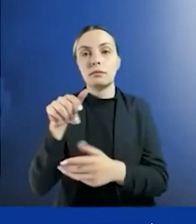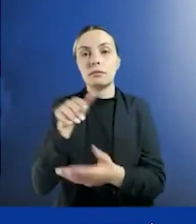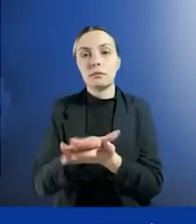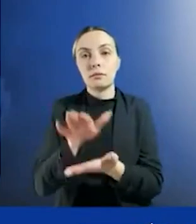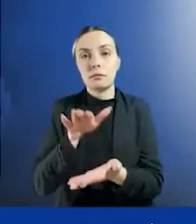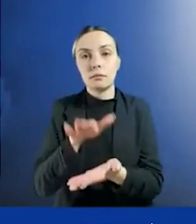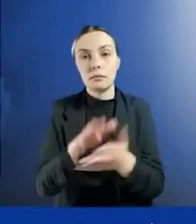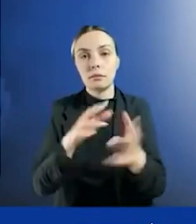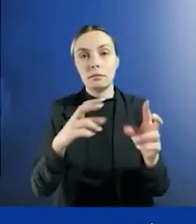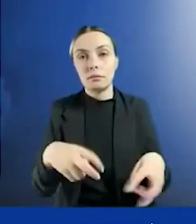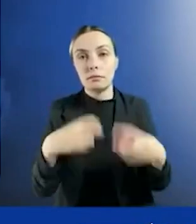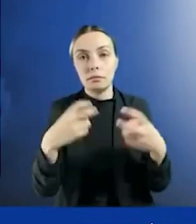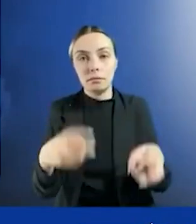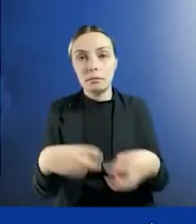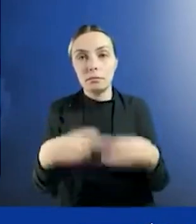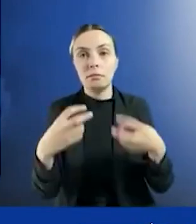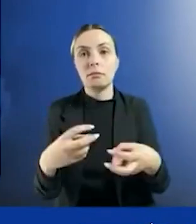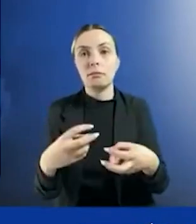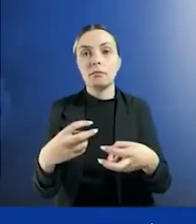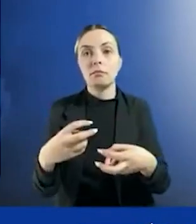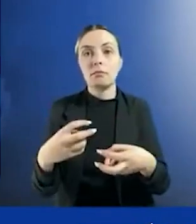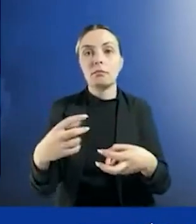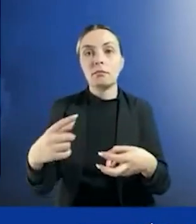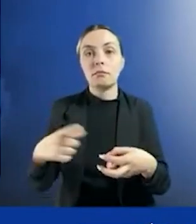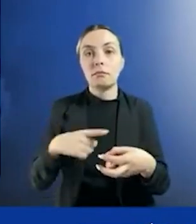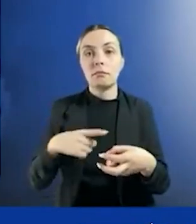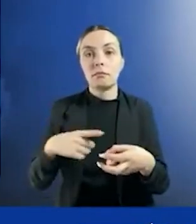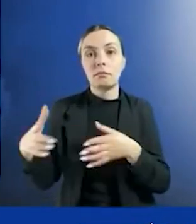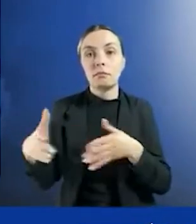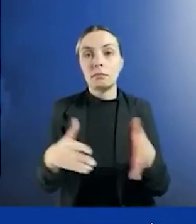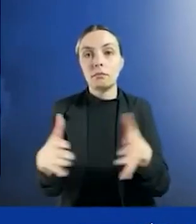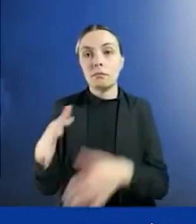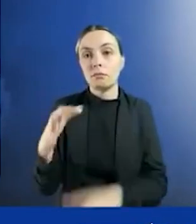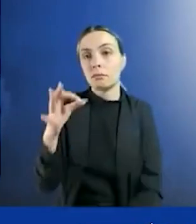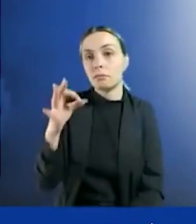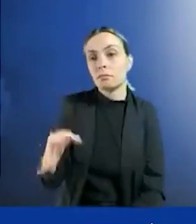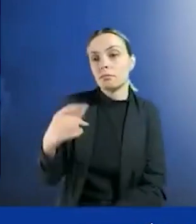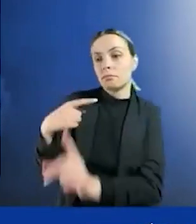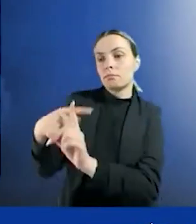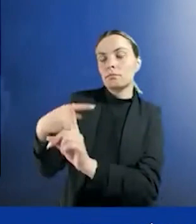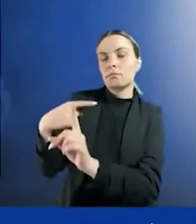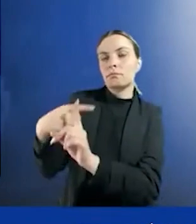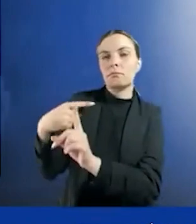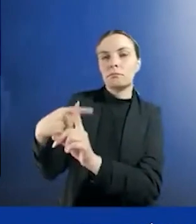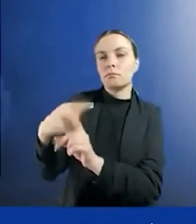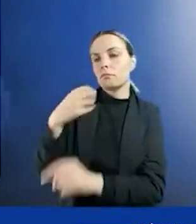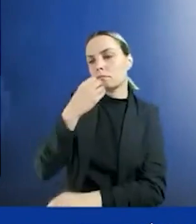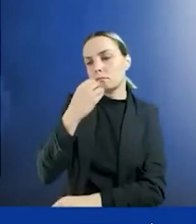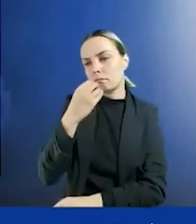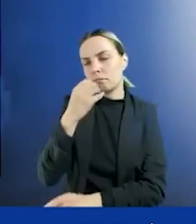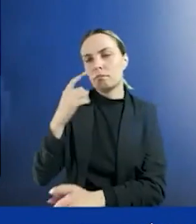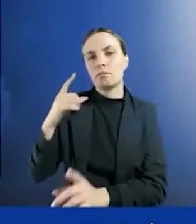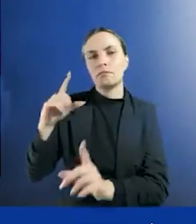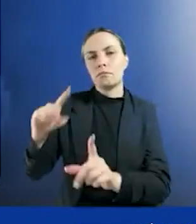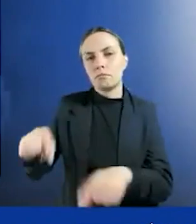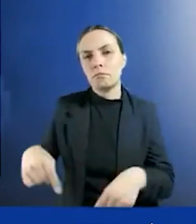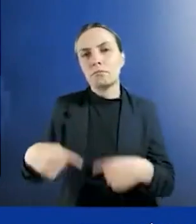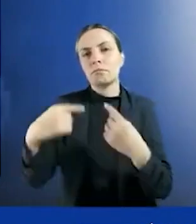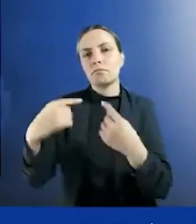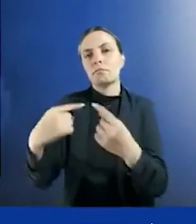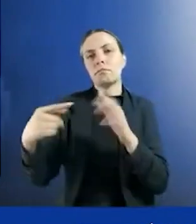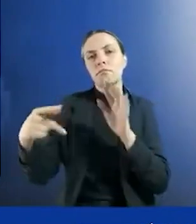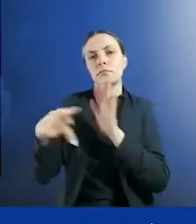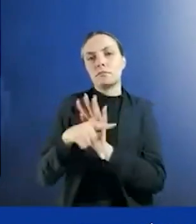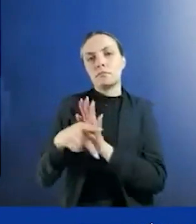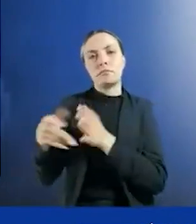sustentável, está numa trajetória positiva. É óbvio, com os desafios próprios de uma nação em